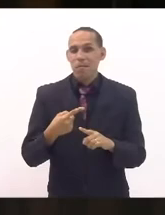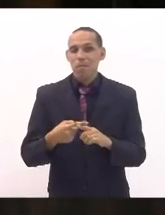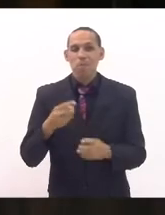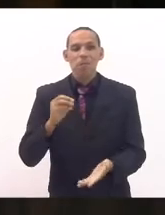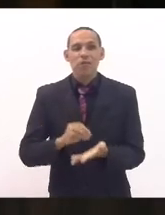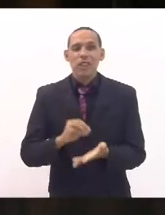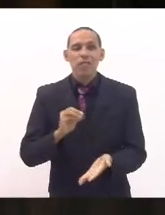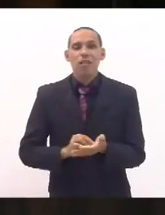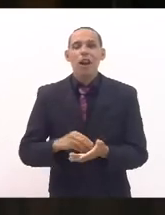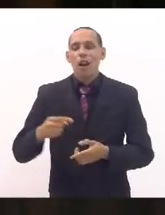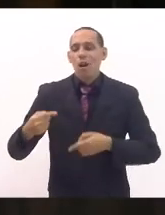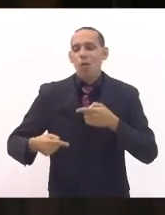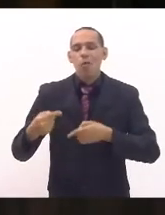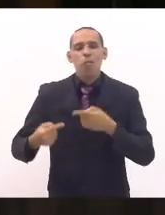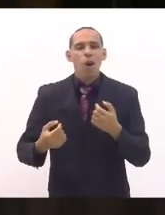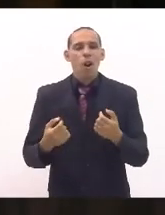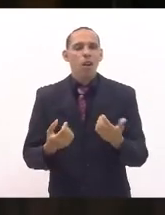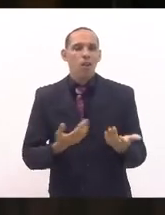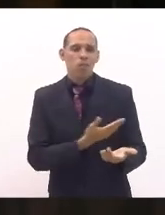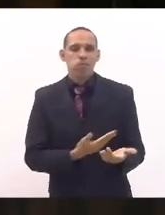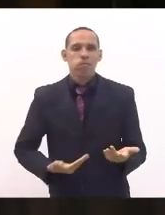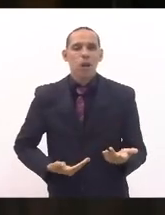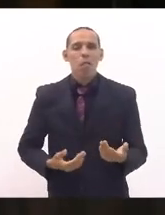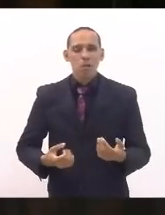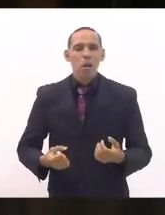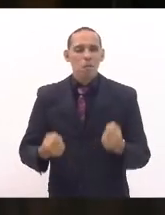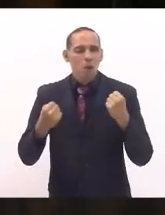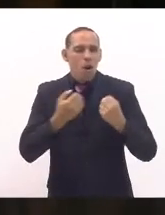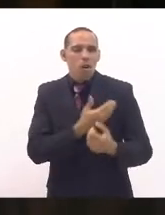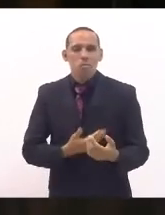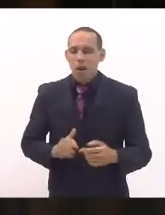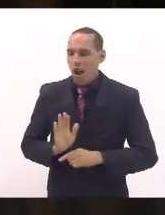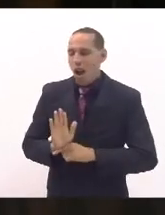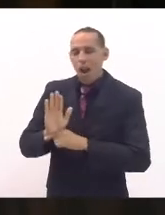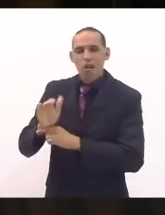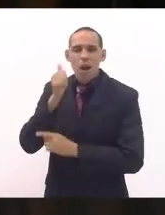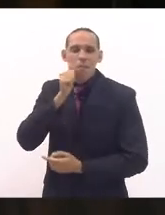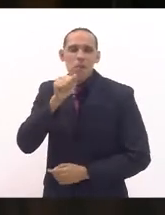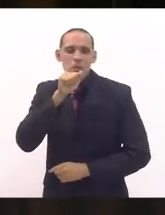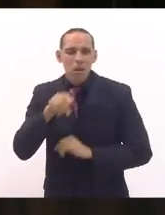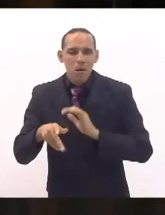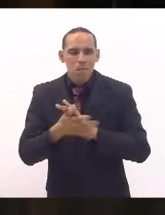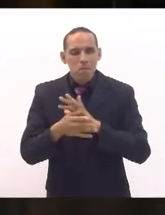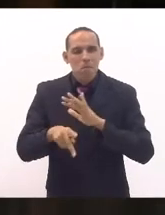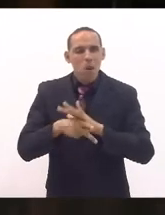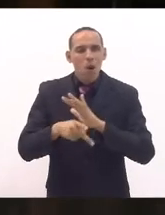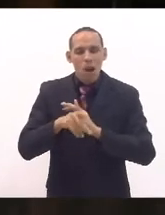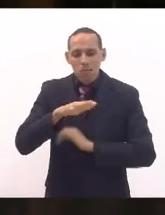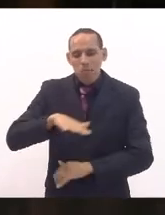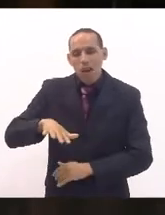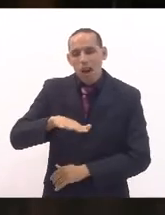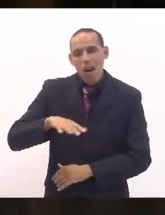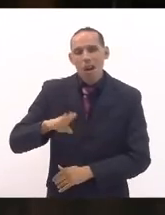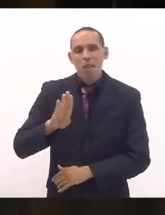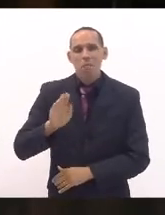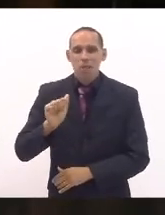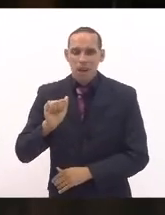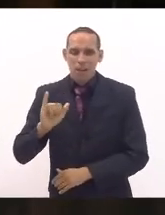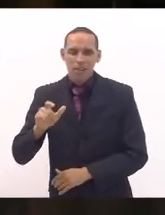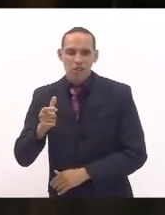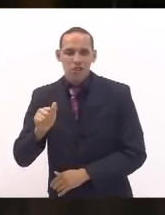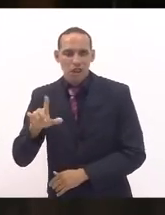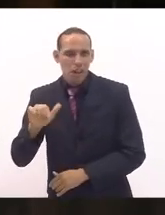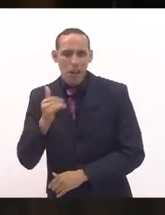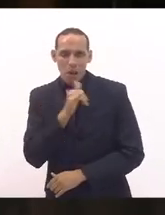do poder público na vida dessas mães da Baixada Fluminense. Né? E aqui a nossa solidariedade às mães de